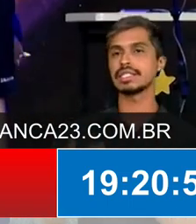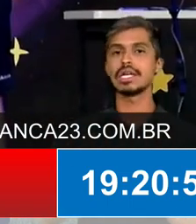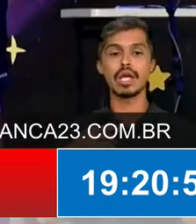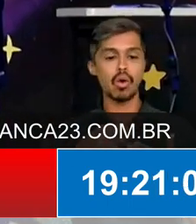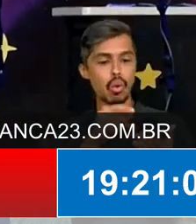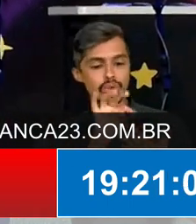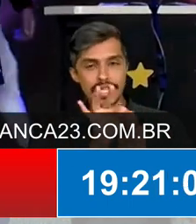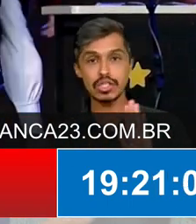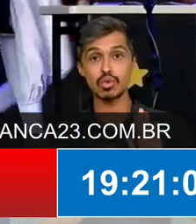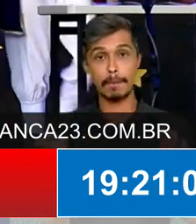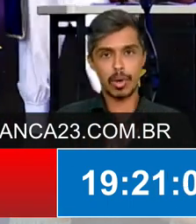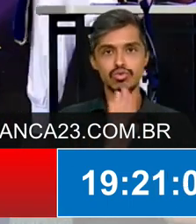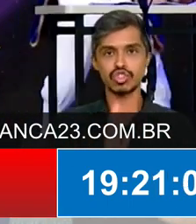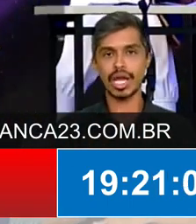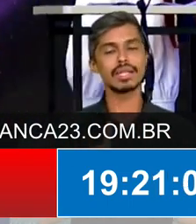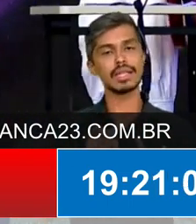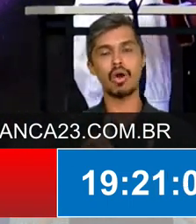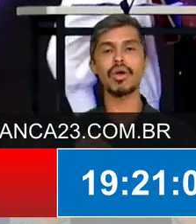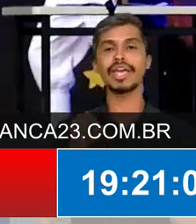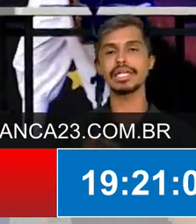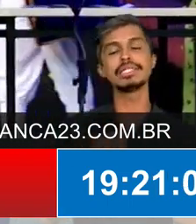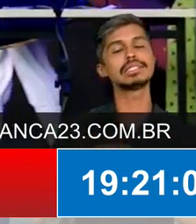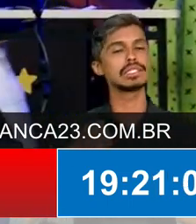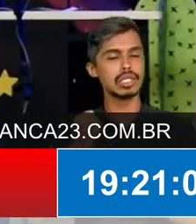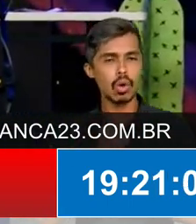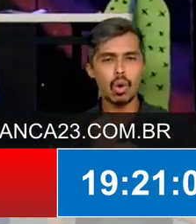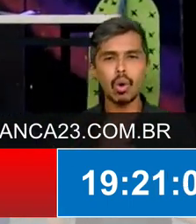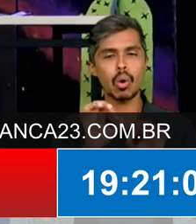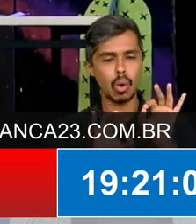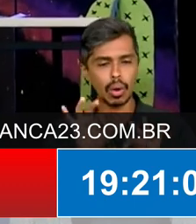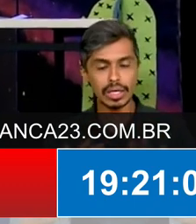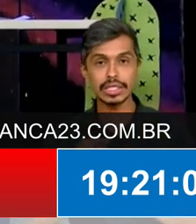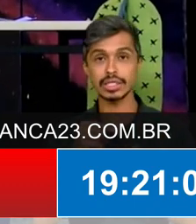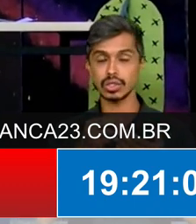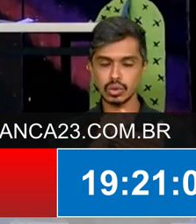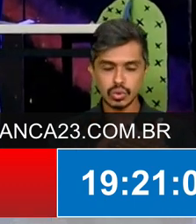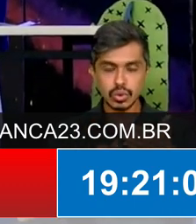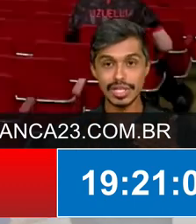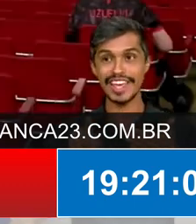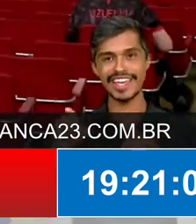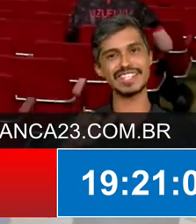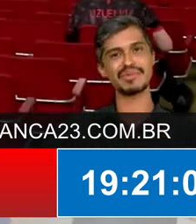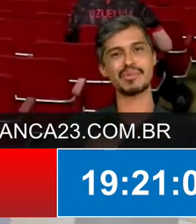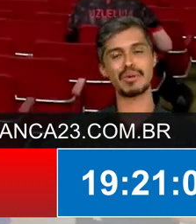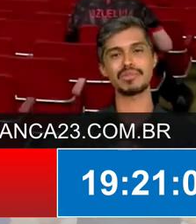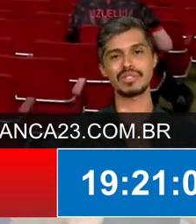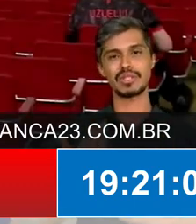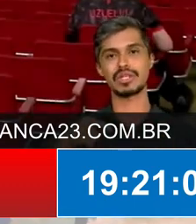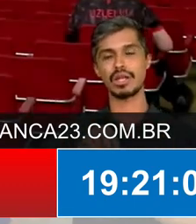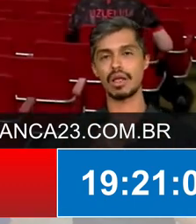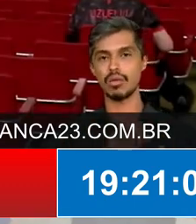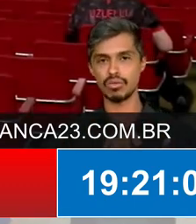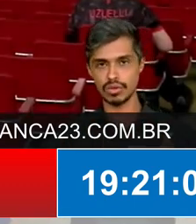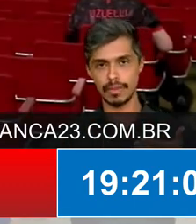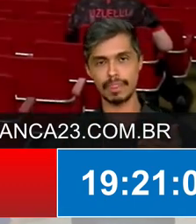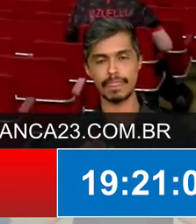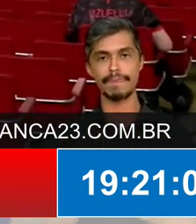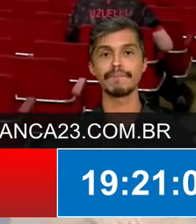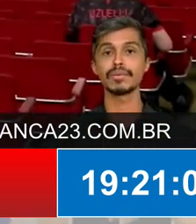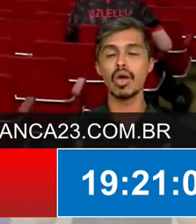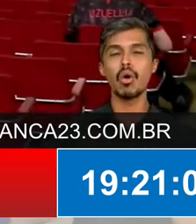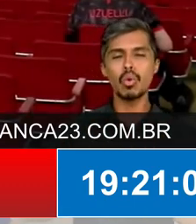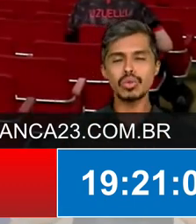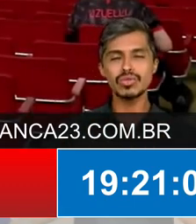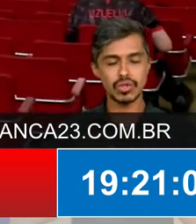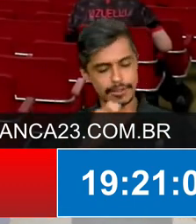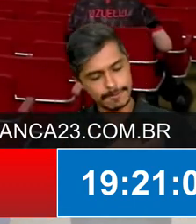precisam se apropriar da obra e a construção do roteiro é feita exatamente por eles então todo esse exercício da escrita desse